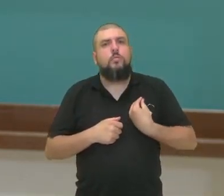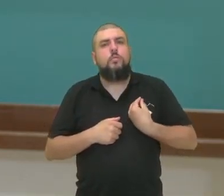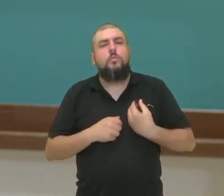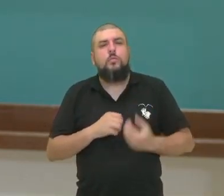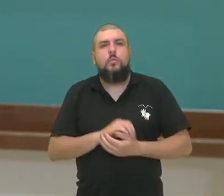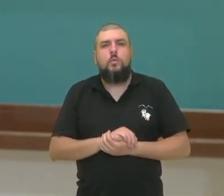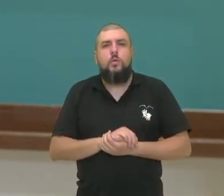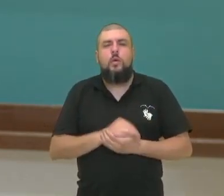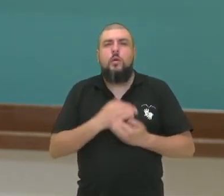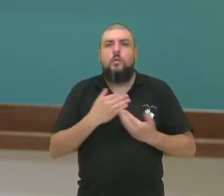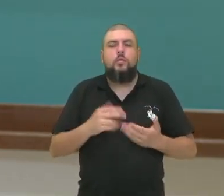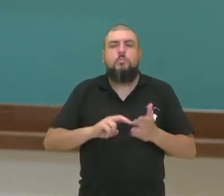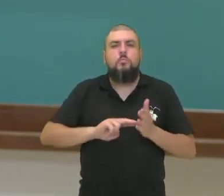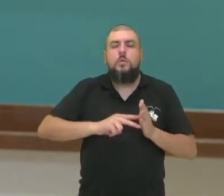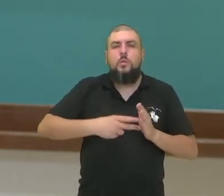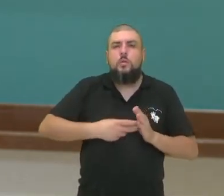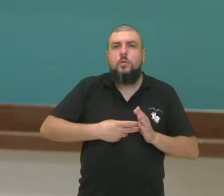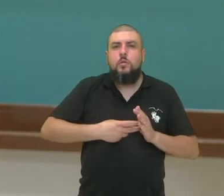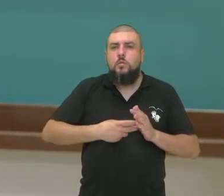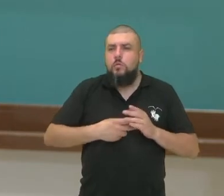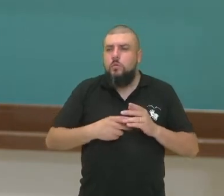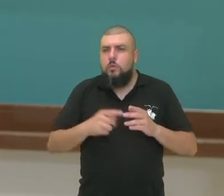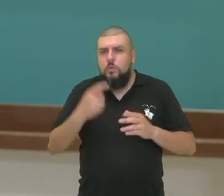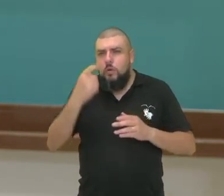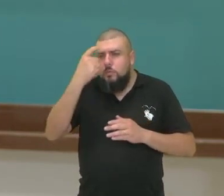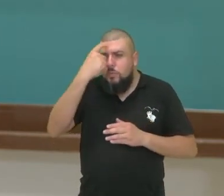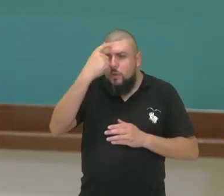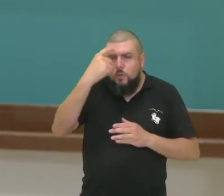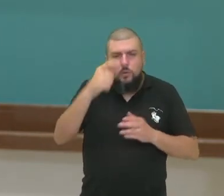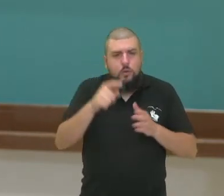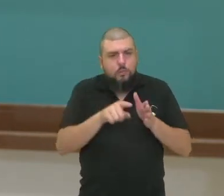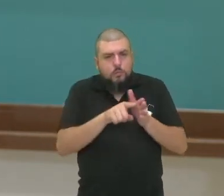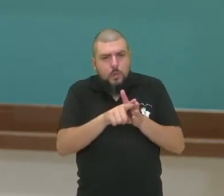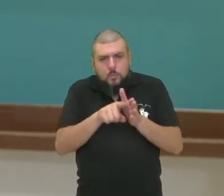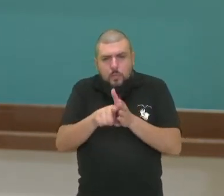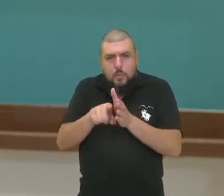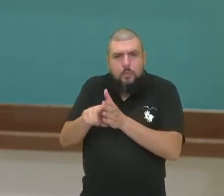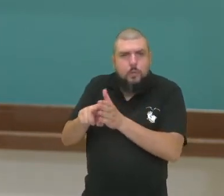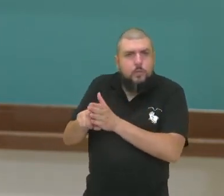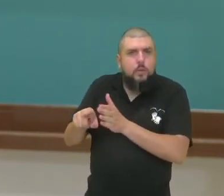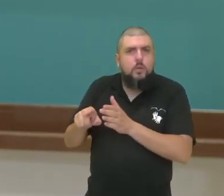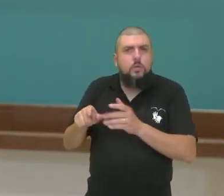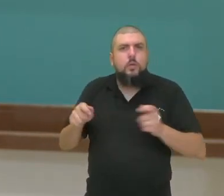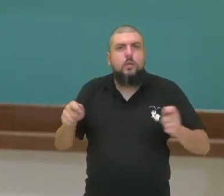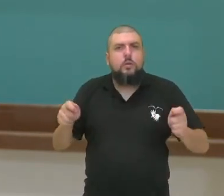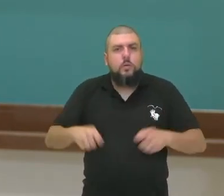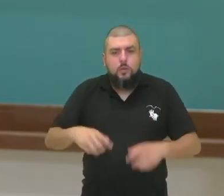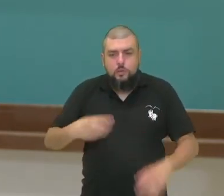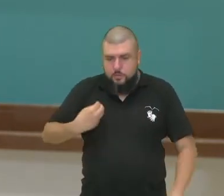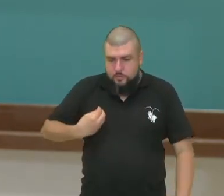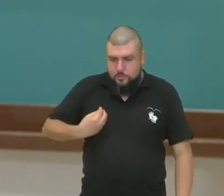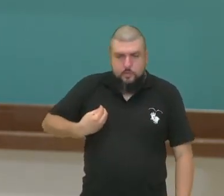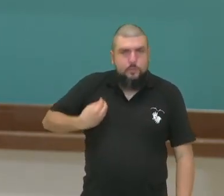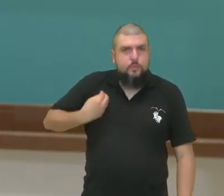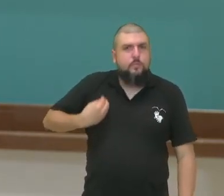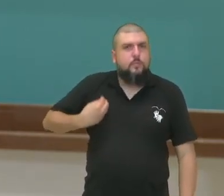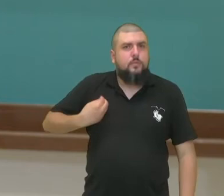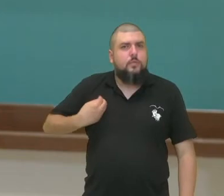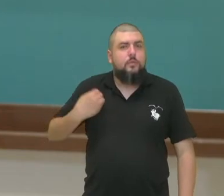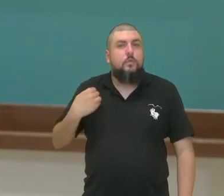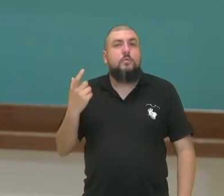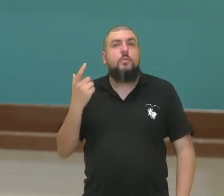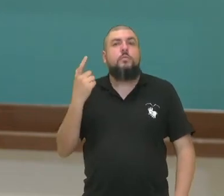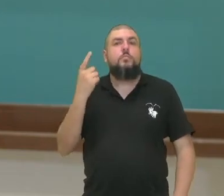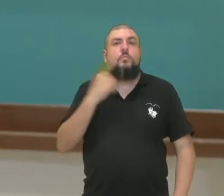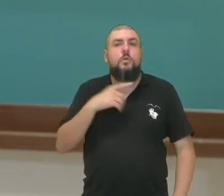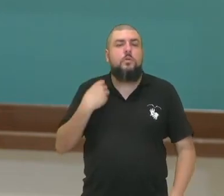de questionar, de pensar a realidade, é que isso me garante a minha própria existência, a certeza sobre a minha